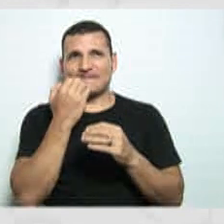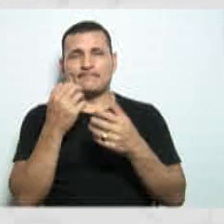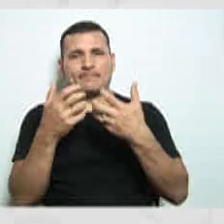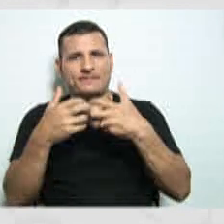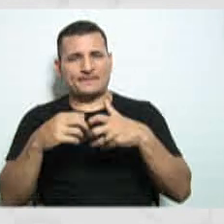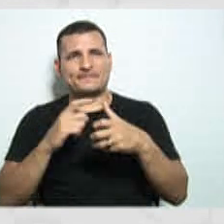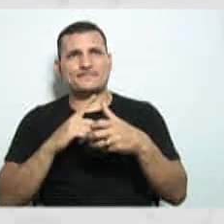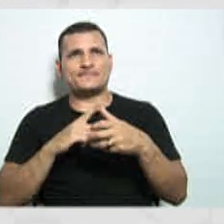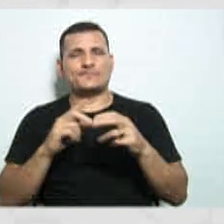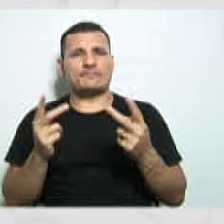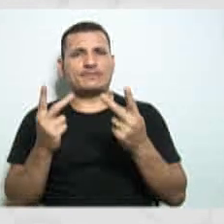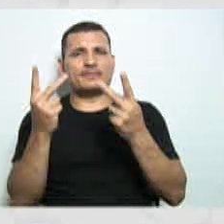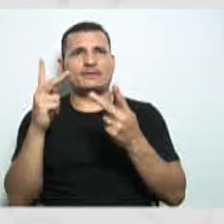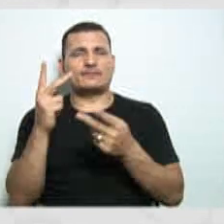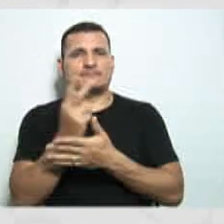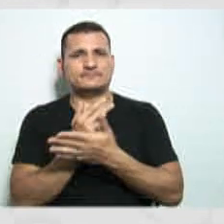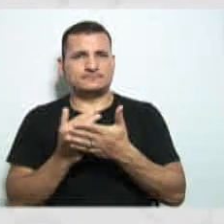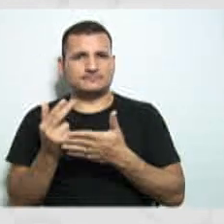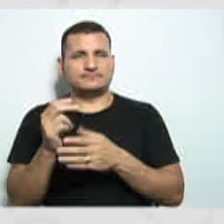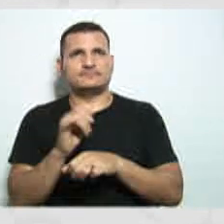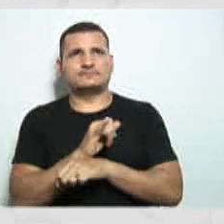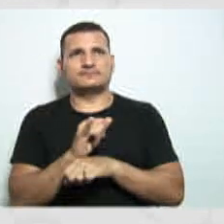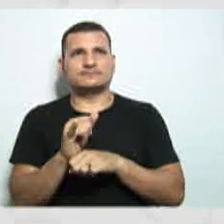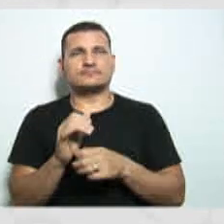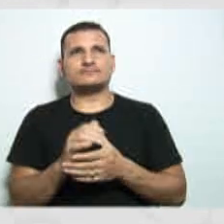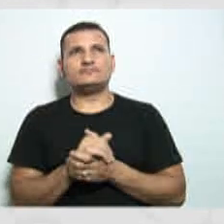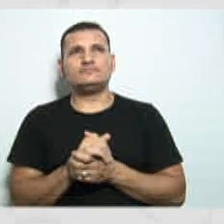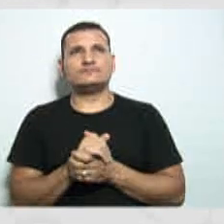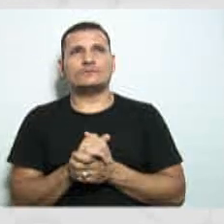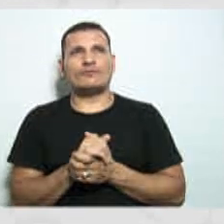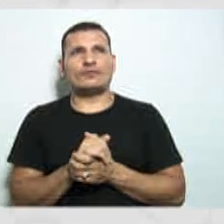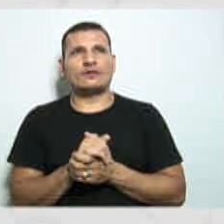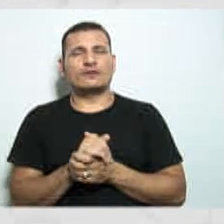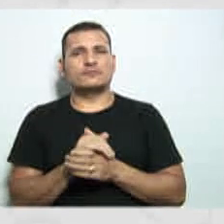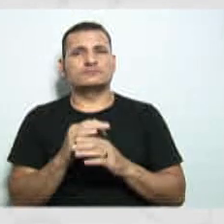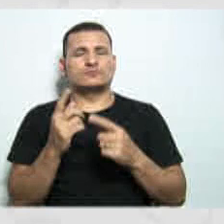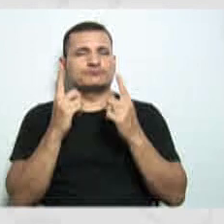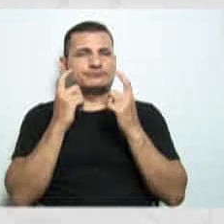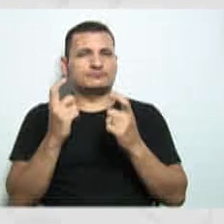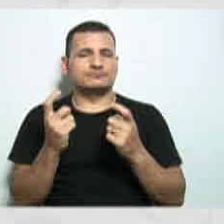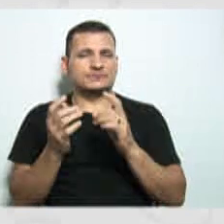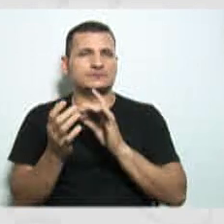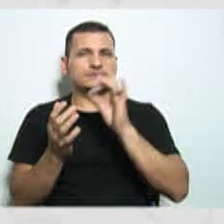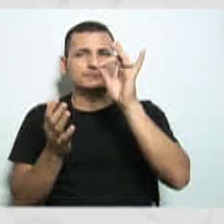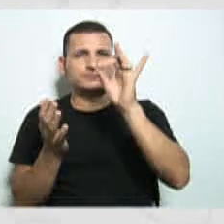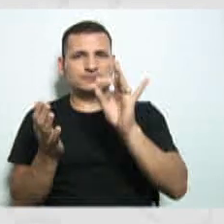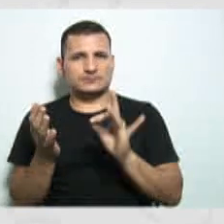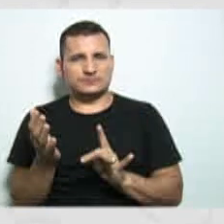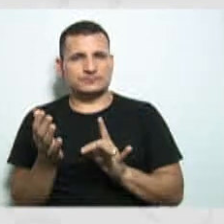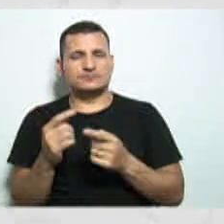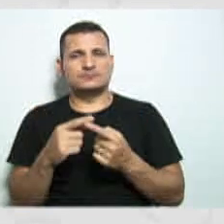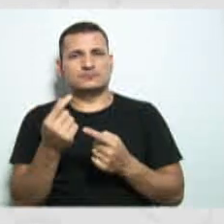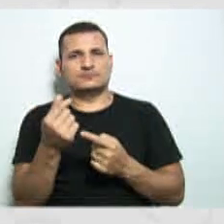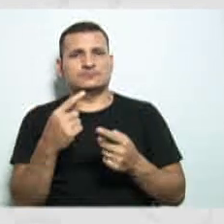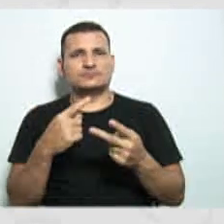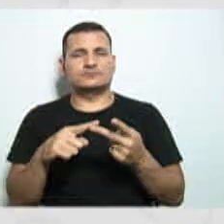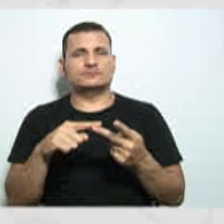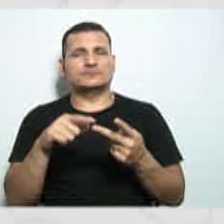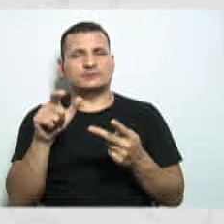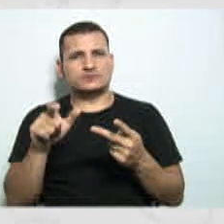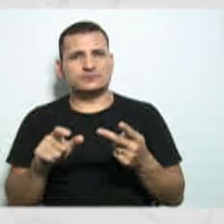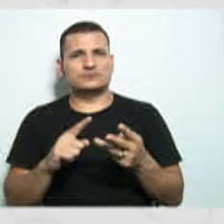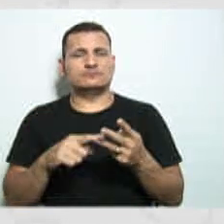traz esses valores no seu mapa estratégico. E aí, cada perspectiva que eu já falei para você, né? Financeira, clientes,